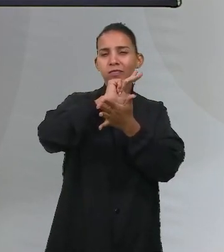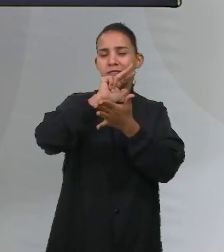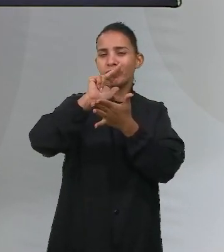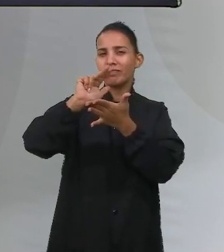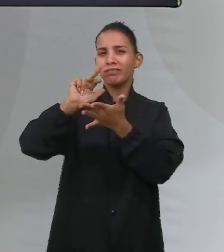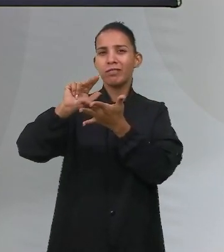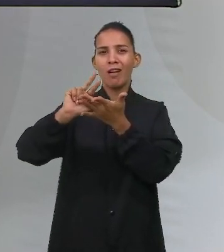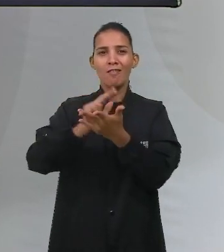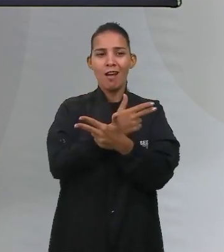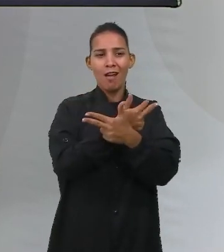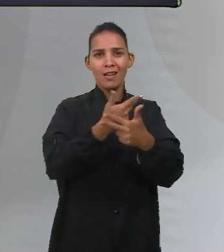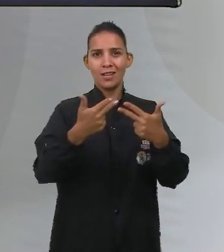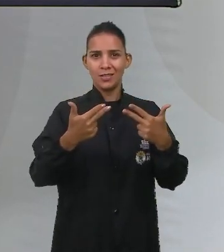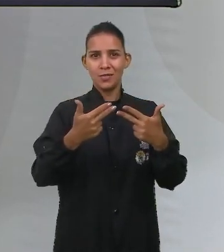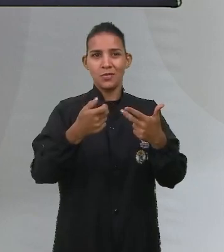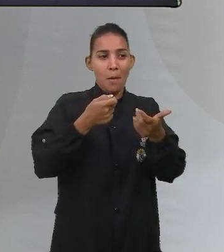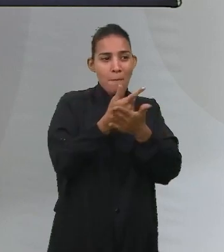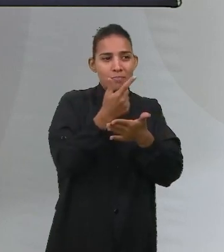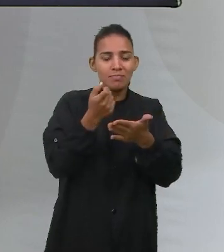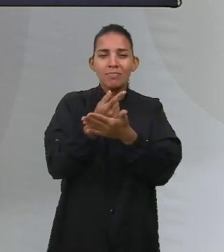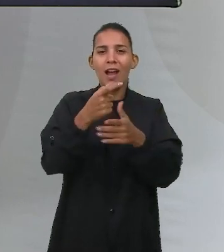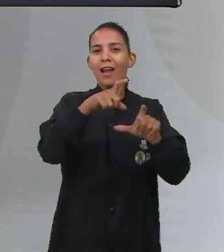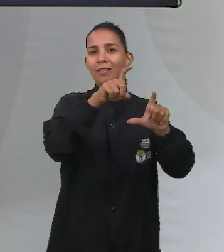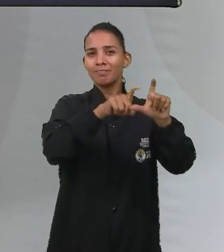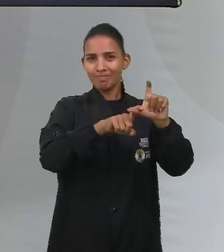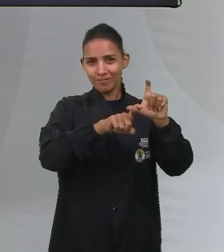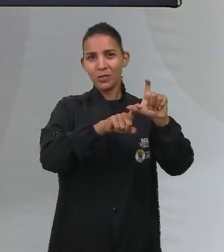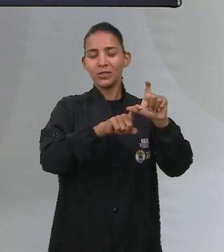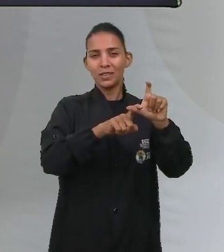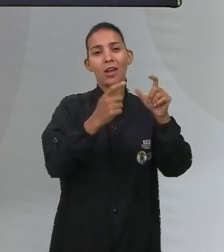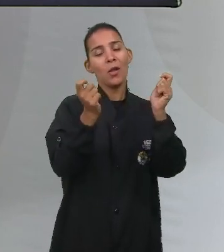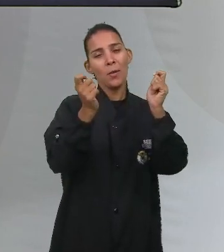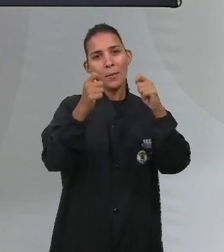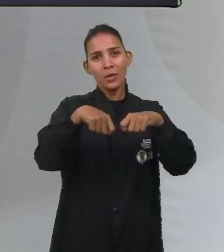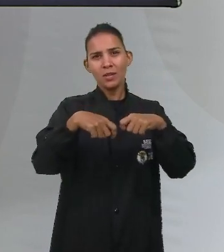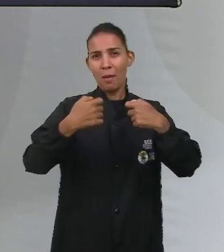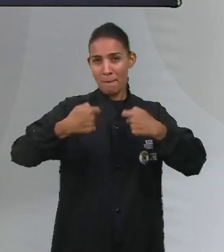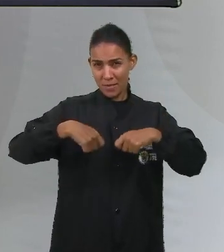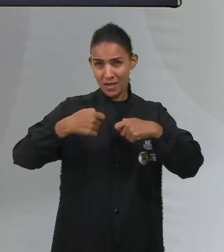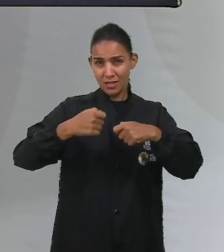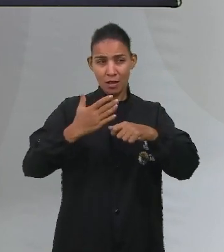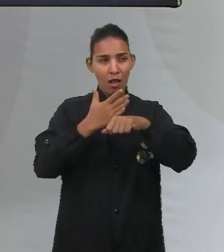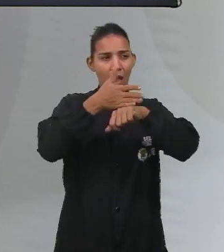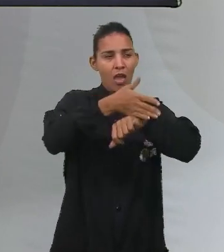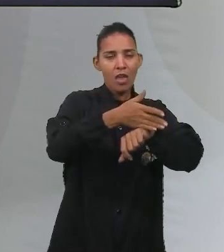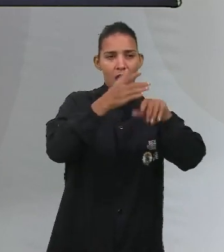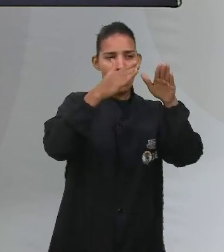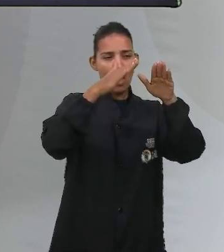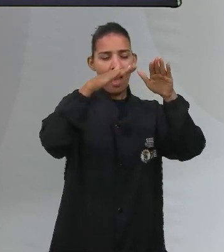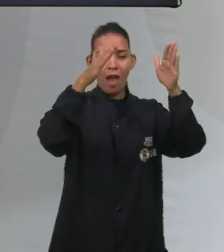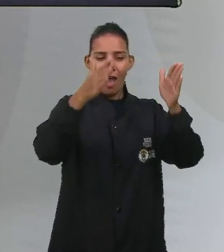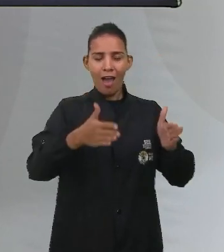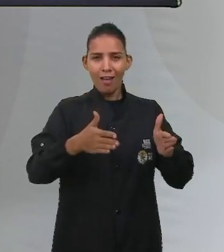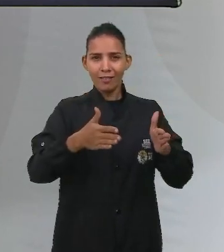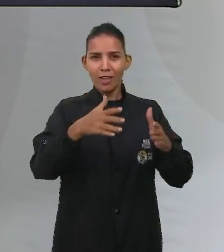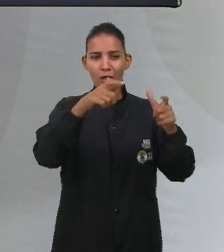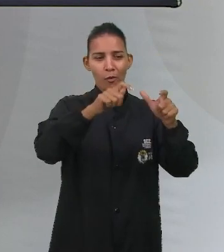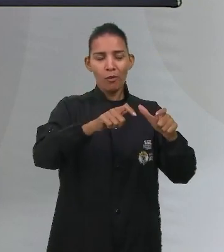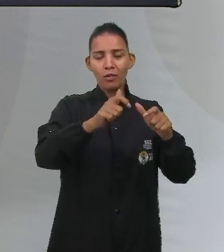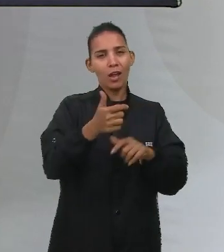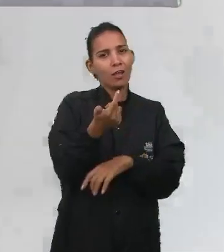de algumas contas, sem ter a necessidade do deslocamento. Vamos avançar para mais